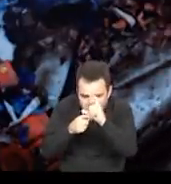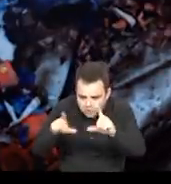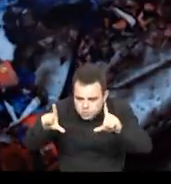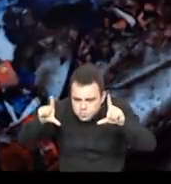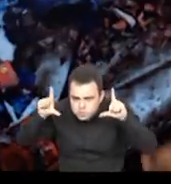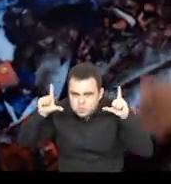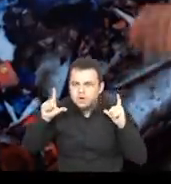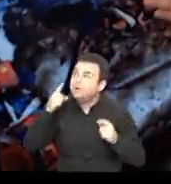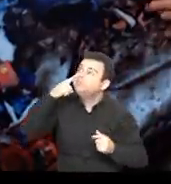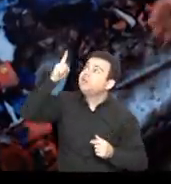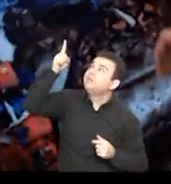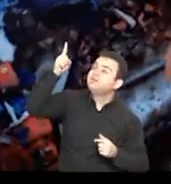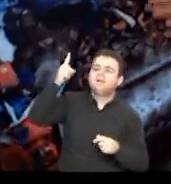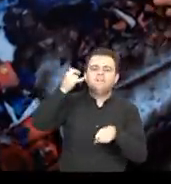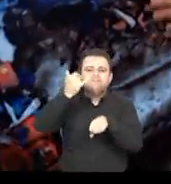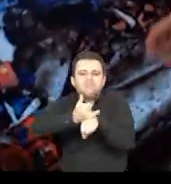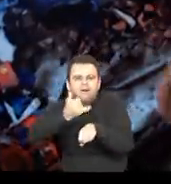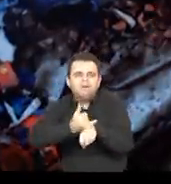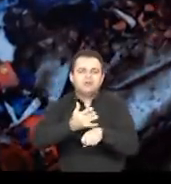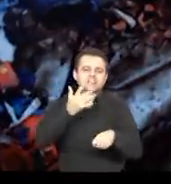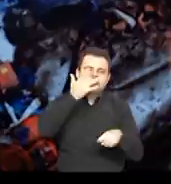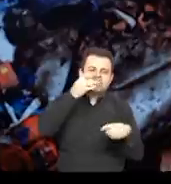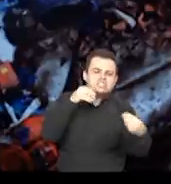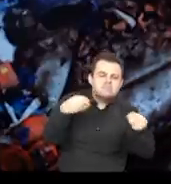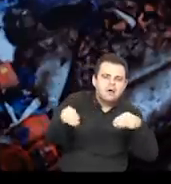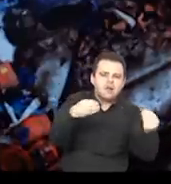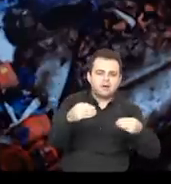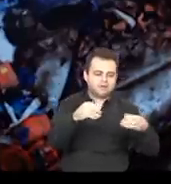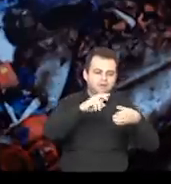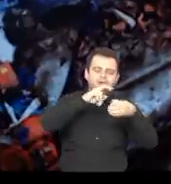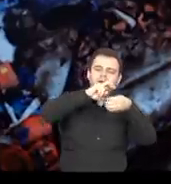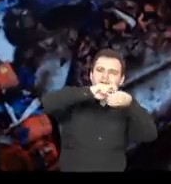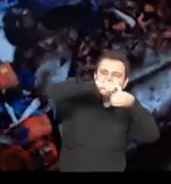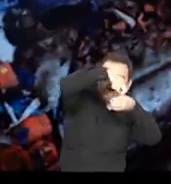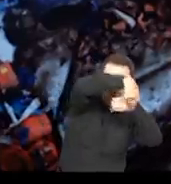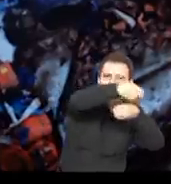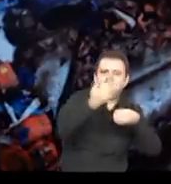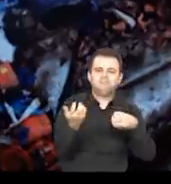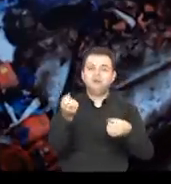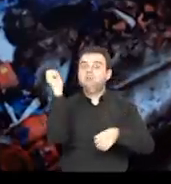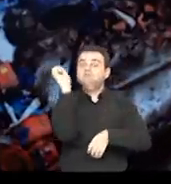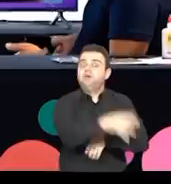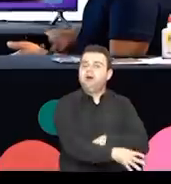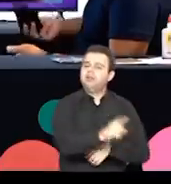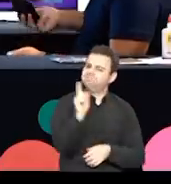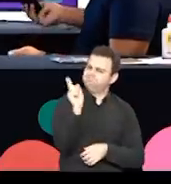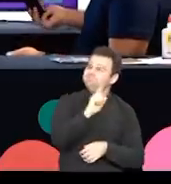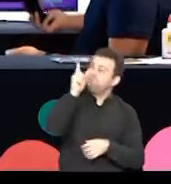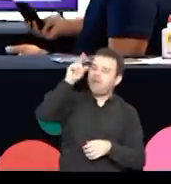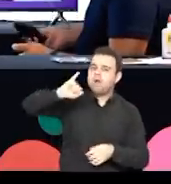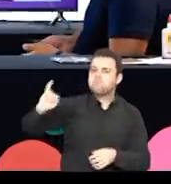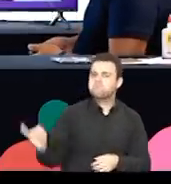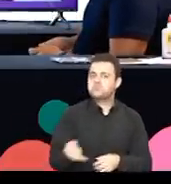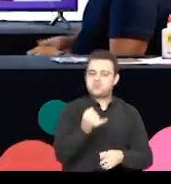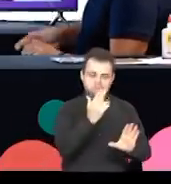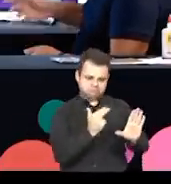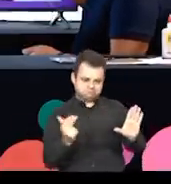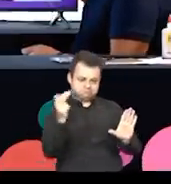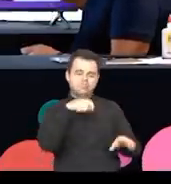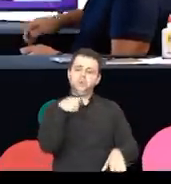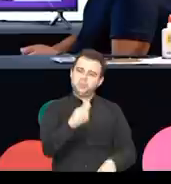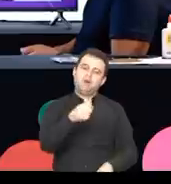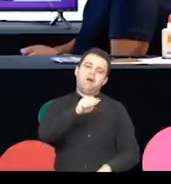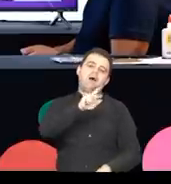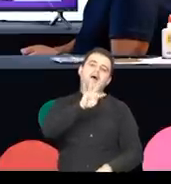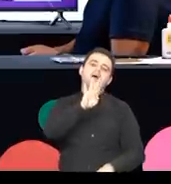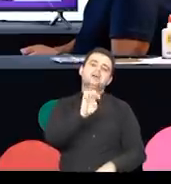metais, peças de ferro, plástico, tampinhas de garrafa, coisa que nós normalmente jogamos fora. E ele transforma em arte.